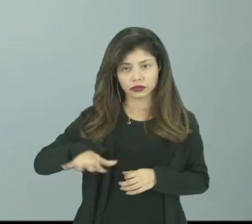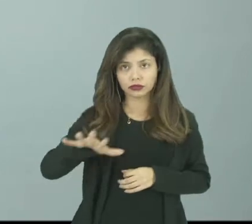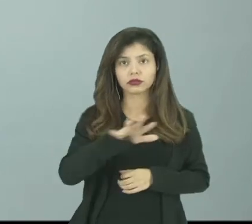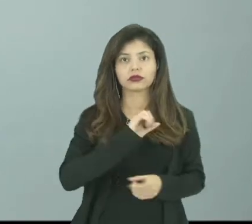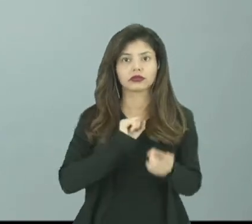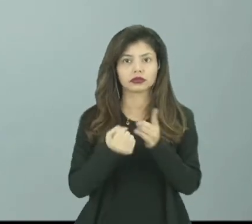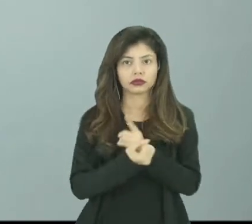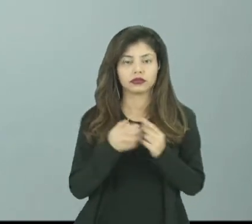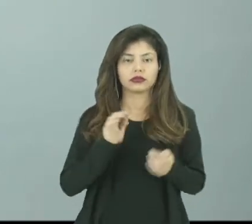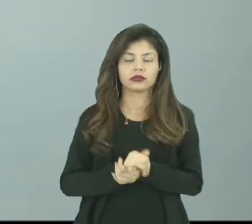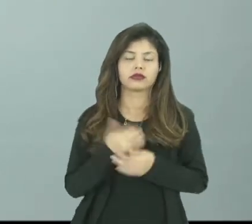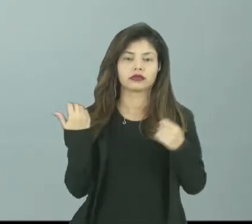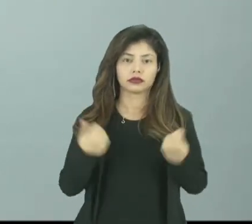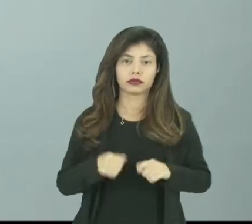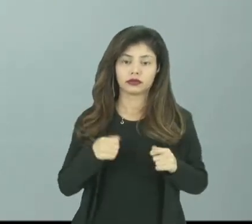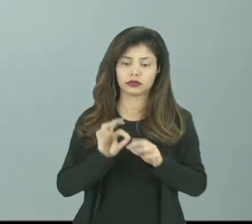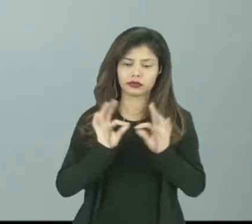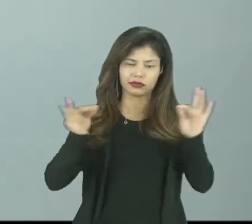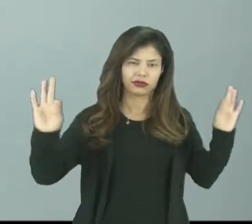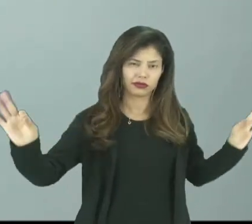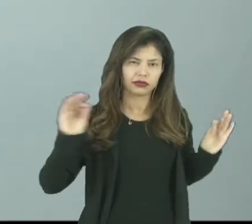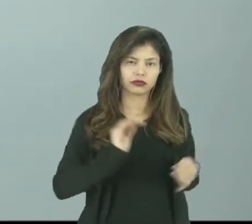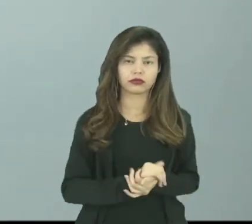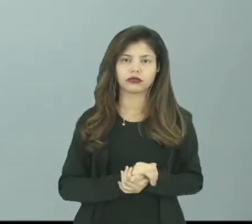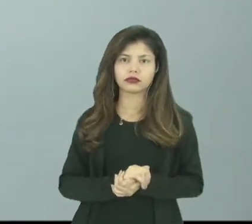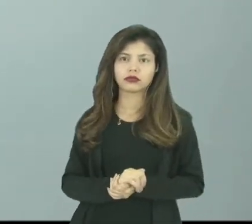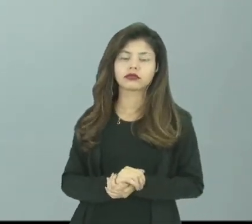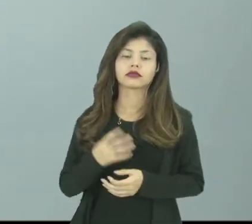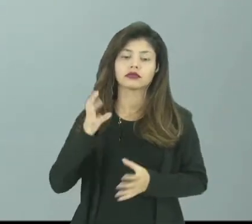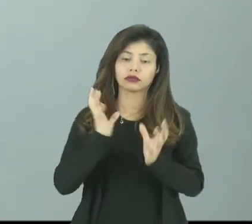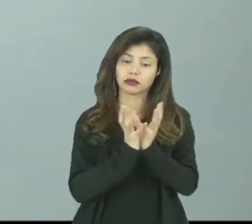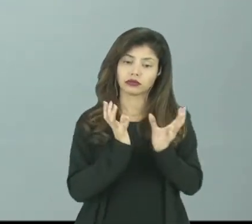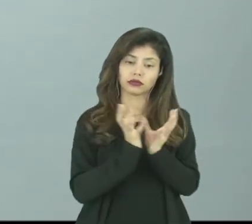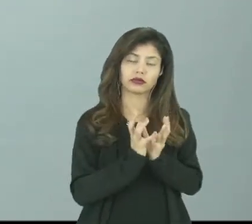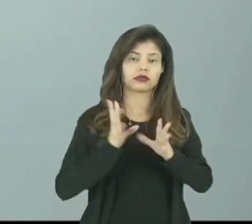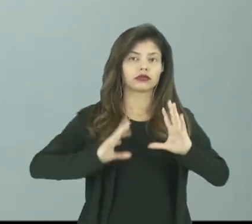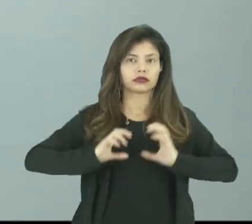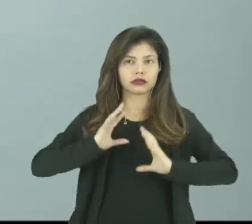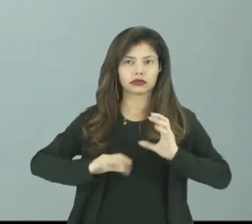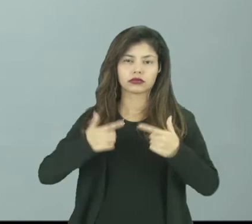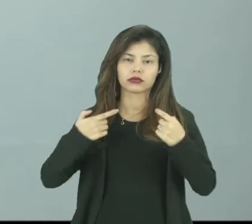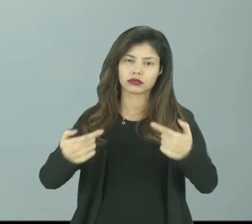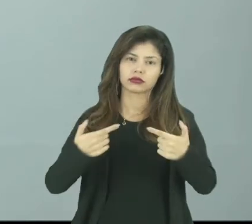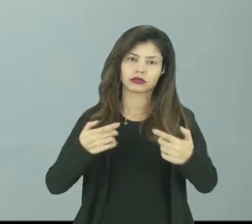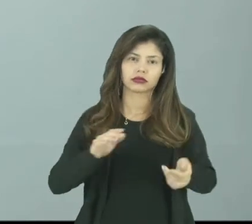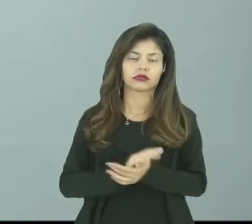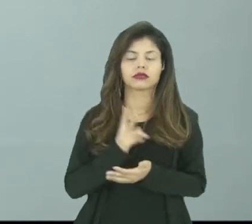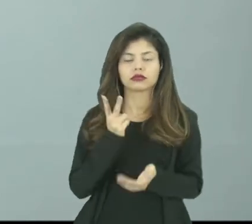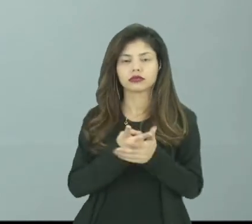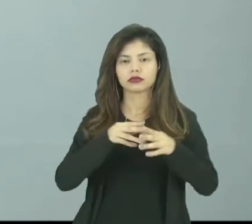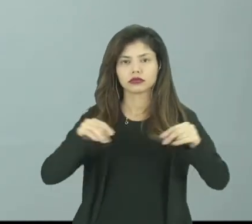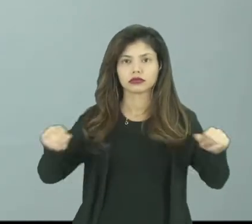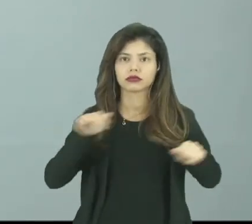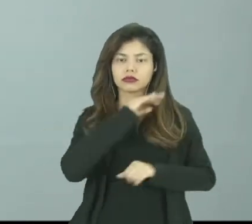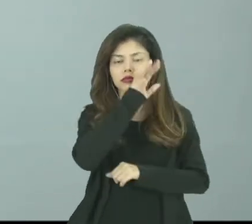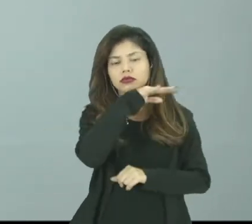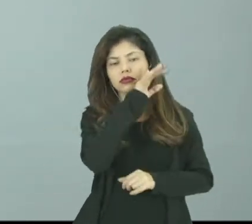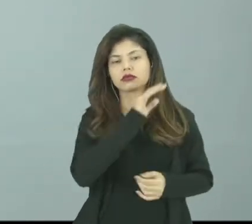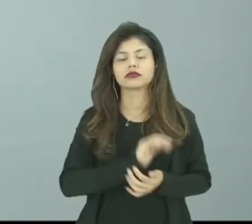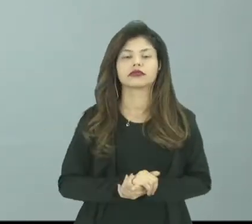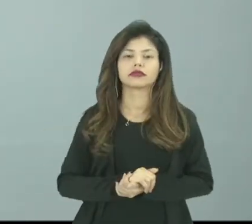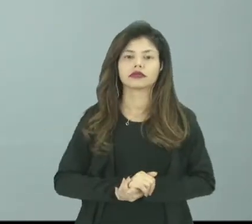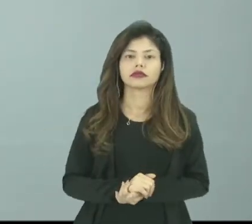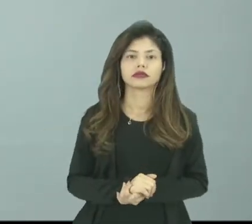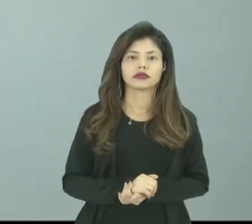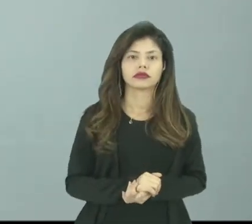Mas essas comunidades eram um pouco distantes e sempre existia conflito, briga, guerra por conta de terra, animal,